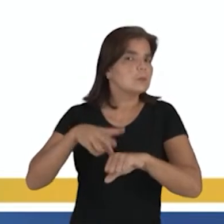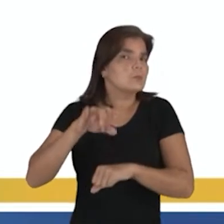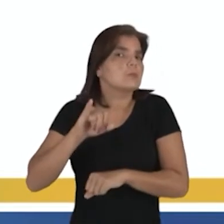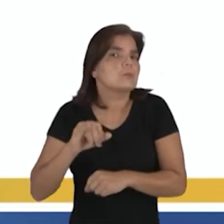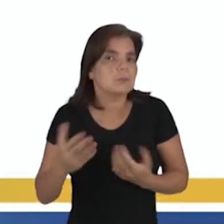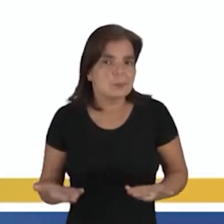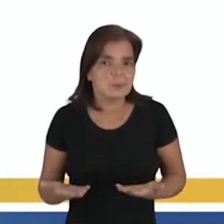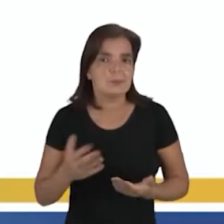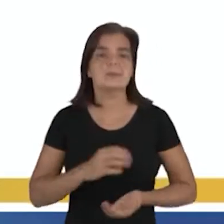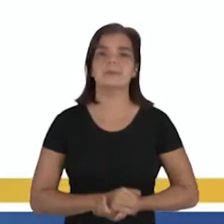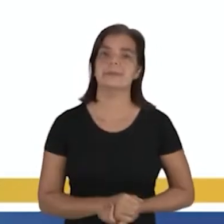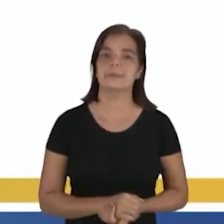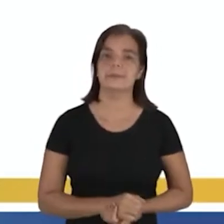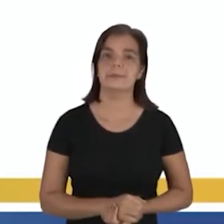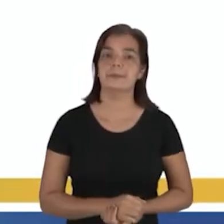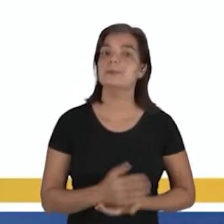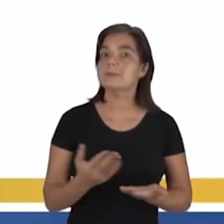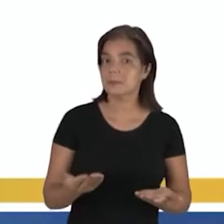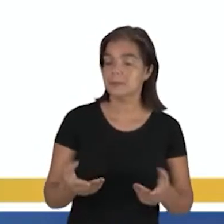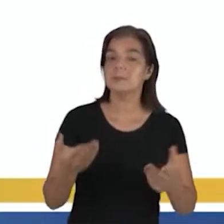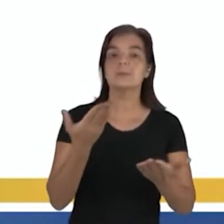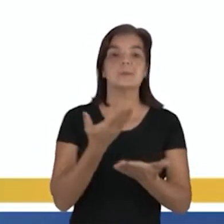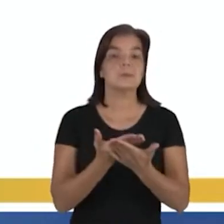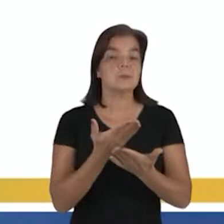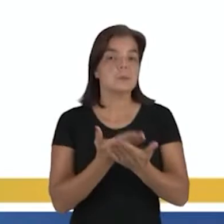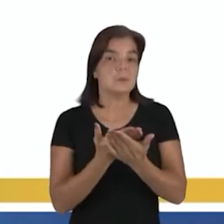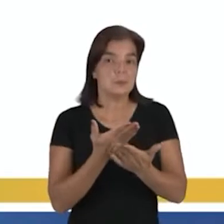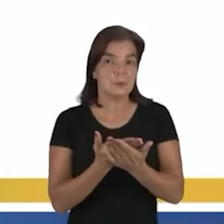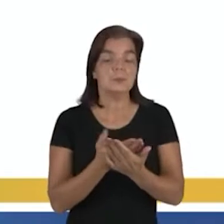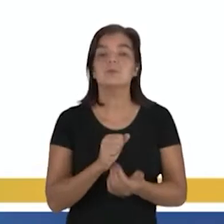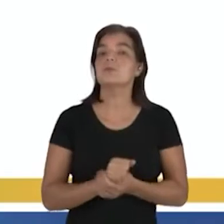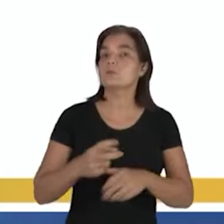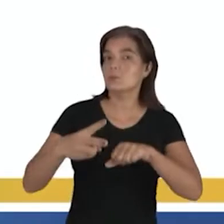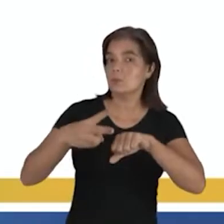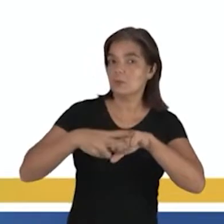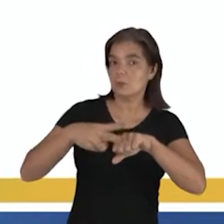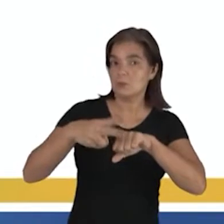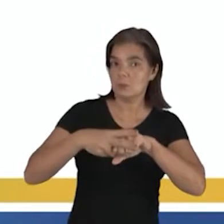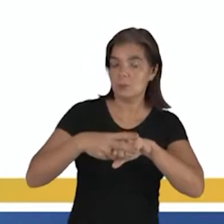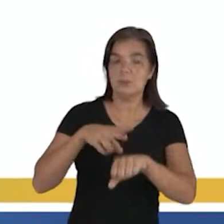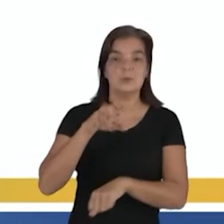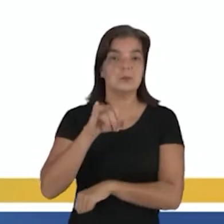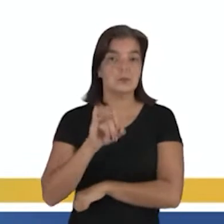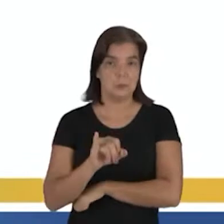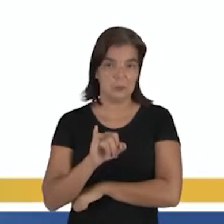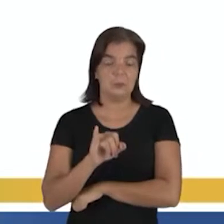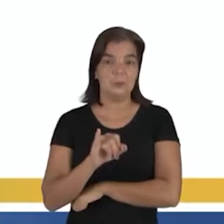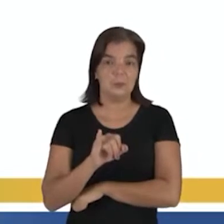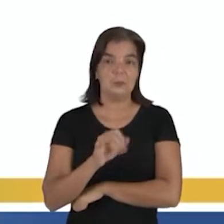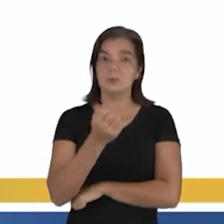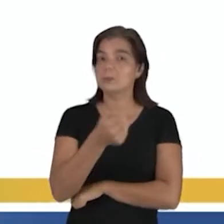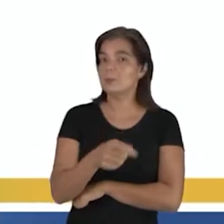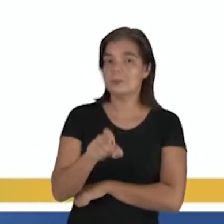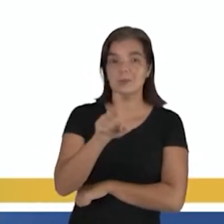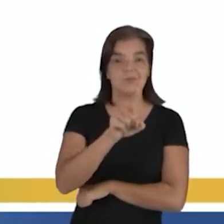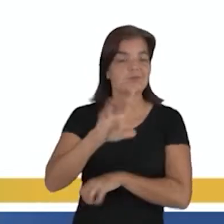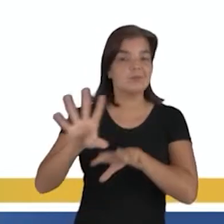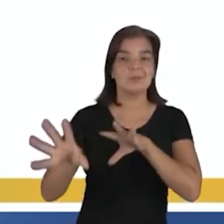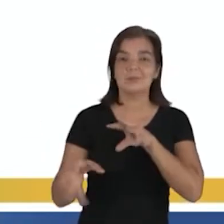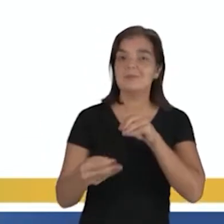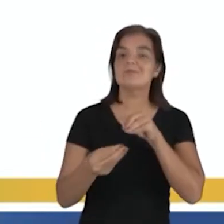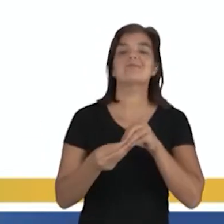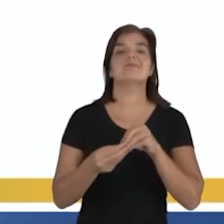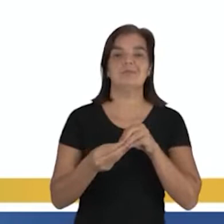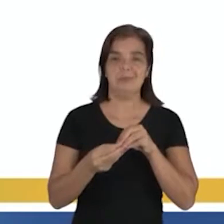verbo intransitivo? Nós vamos estudar que o verbo intransitivo, ele não precisa